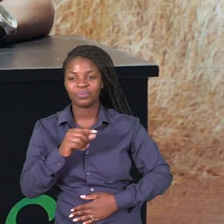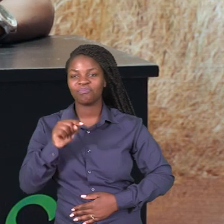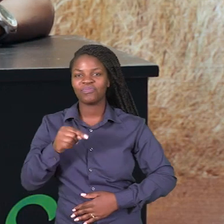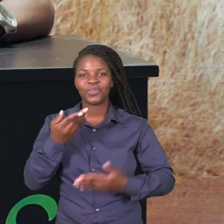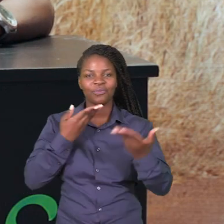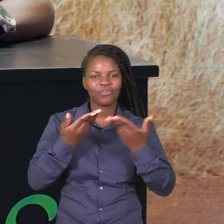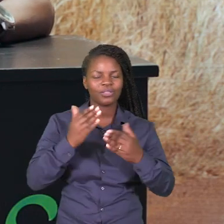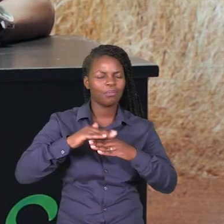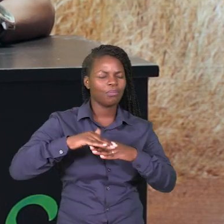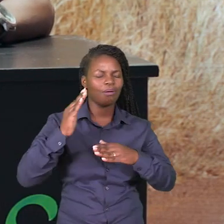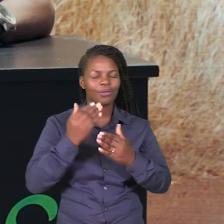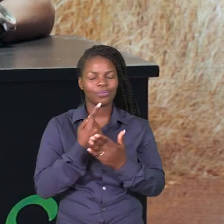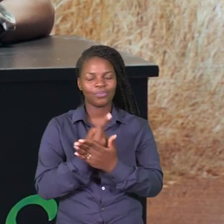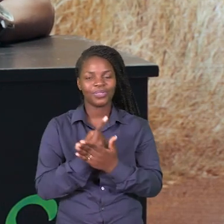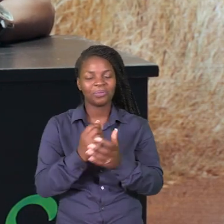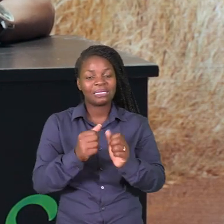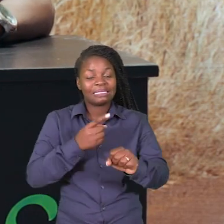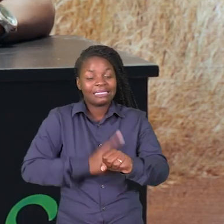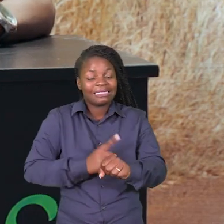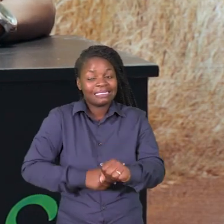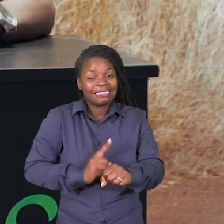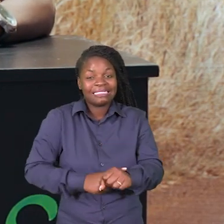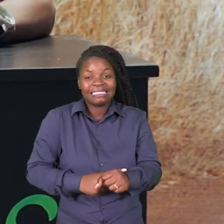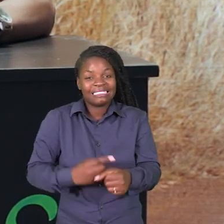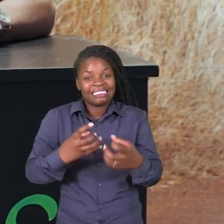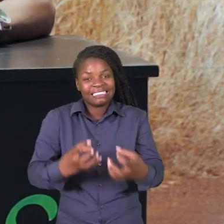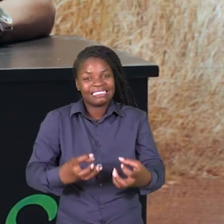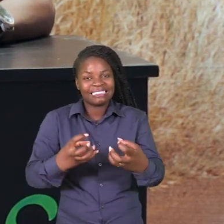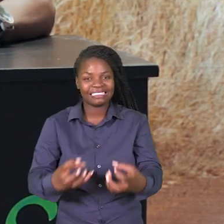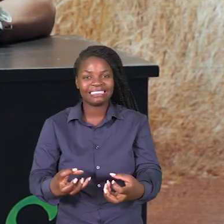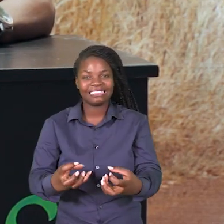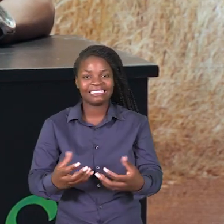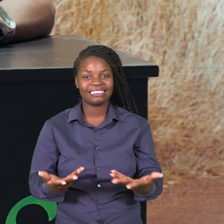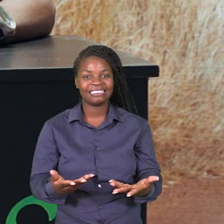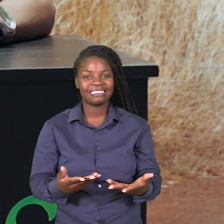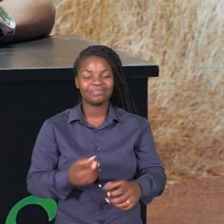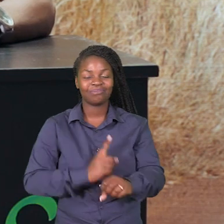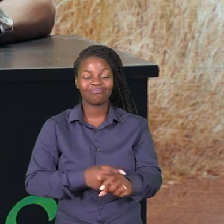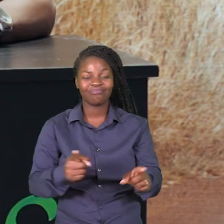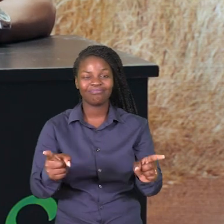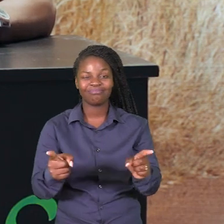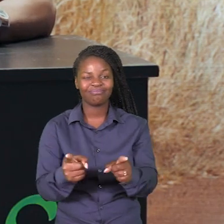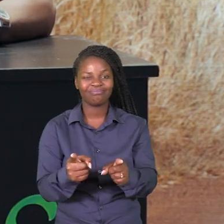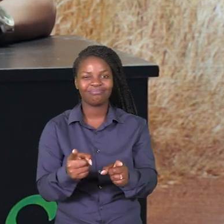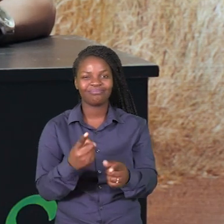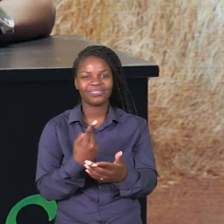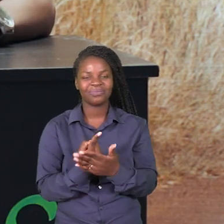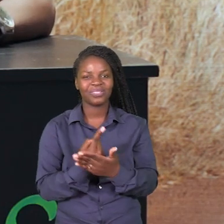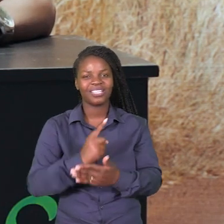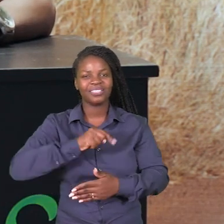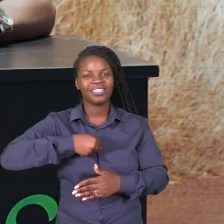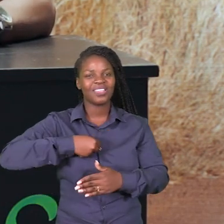eh eh foi uma conversa bastante rica mas os minutos infelizmente já nos fogem são